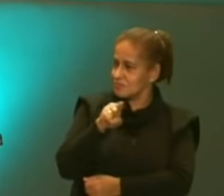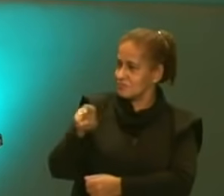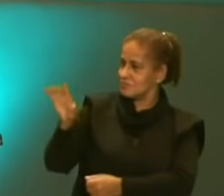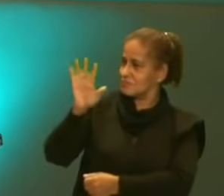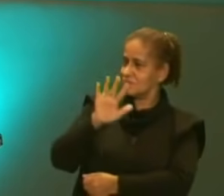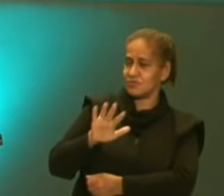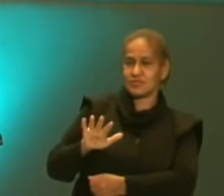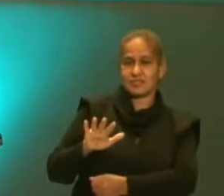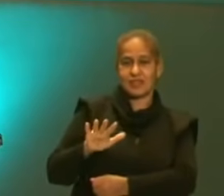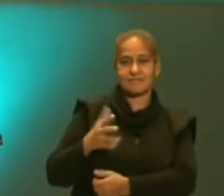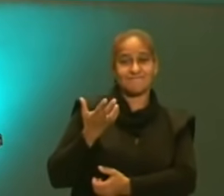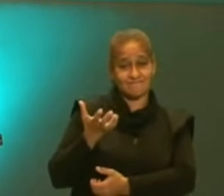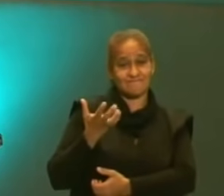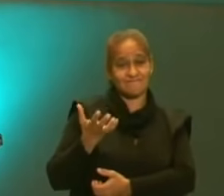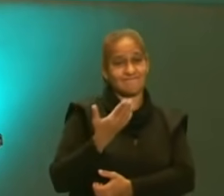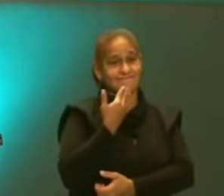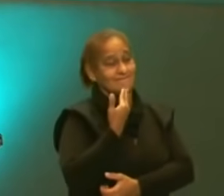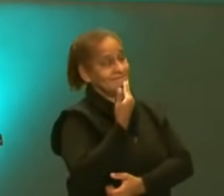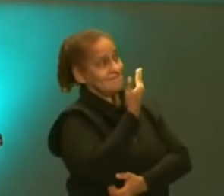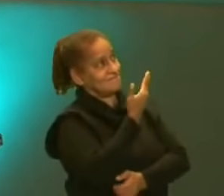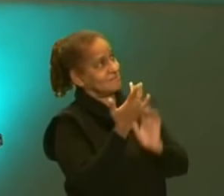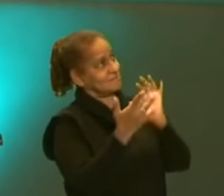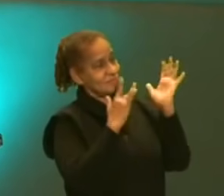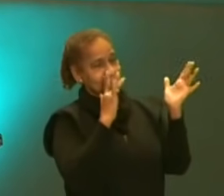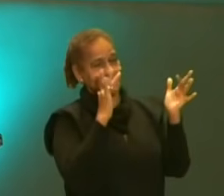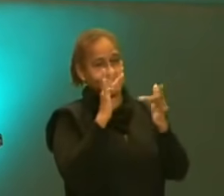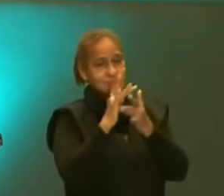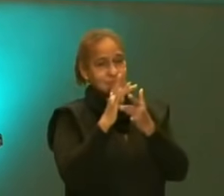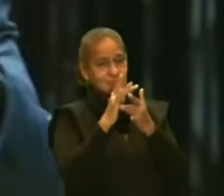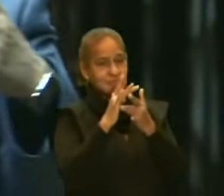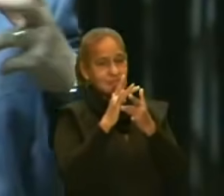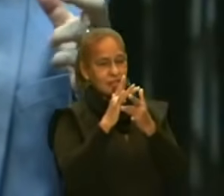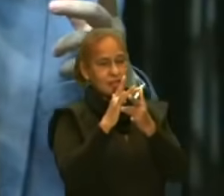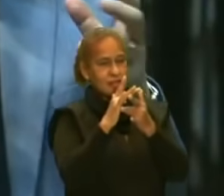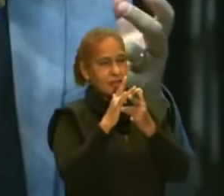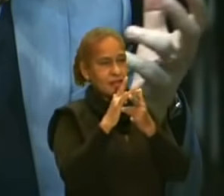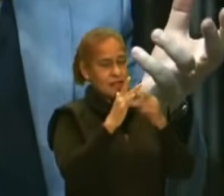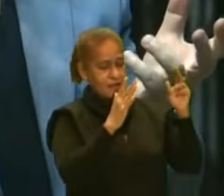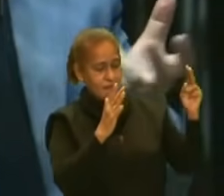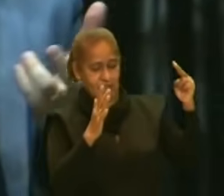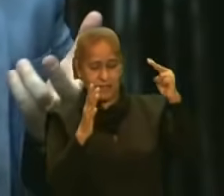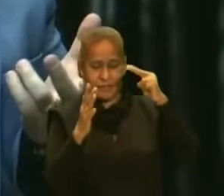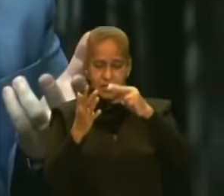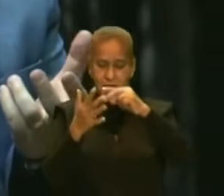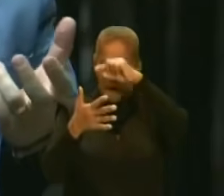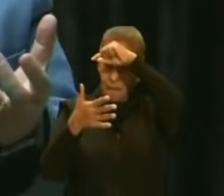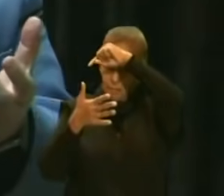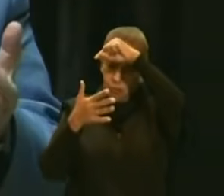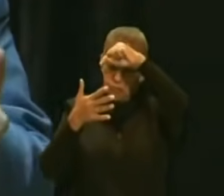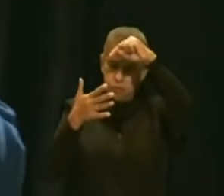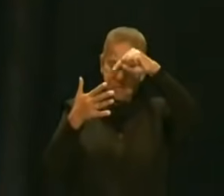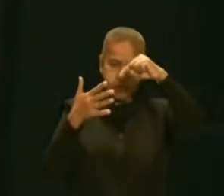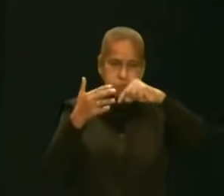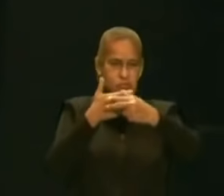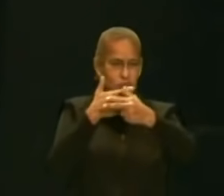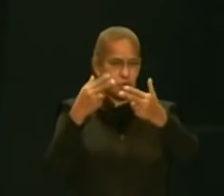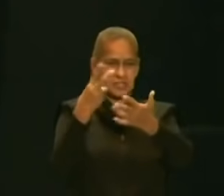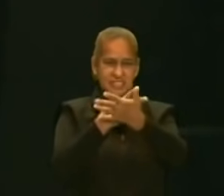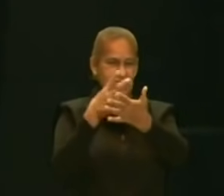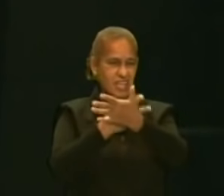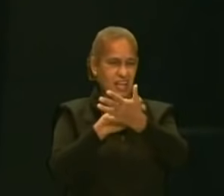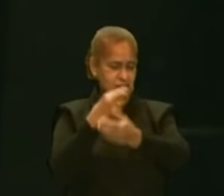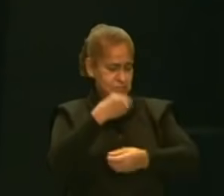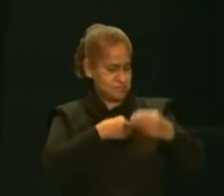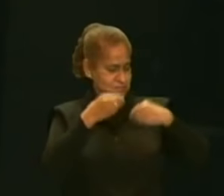hoje pedir para Jesus pegar as fortalezas que estão operando na sua mente e dar liberdade